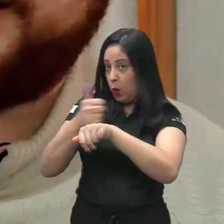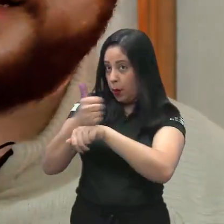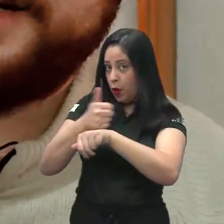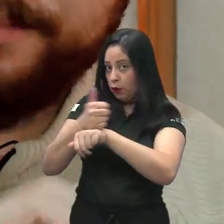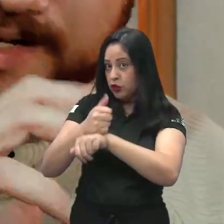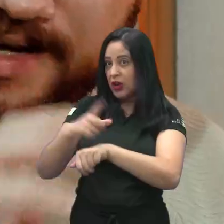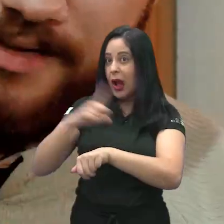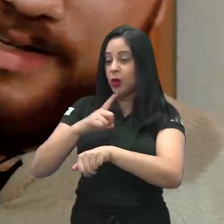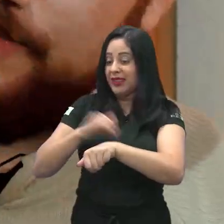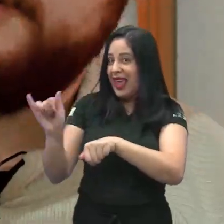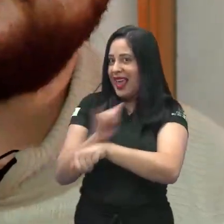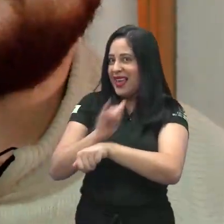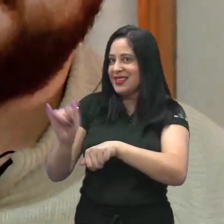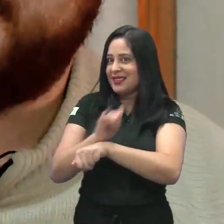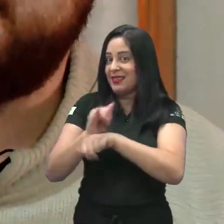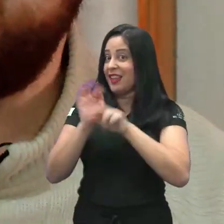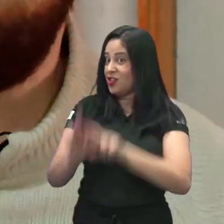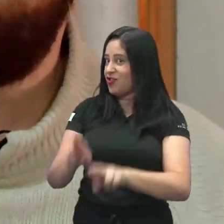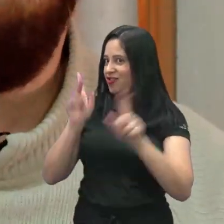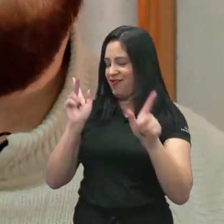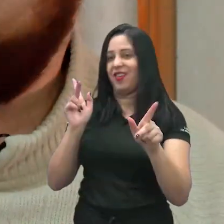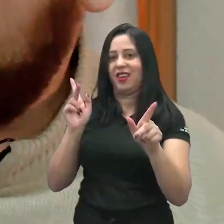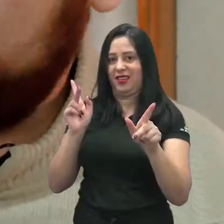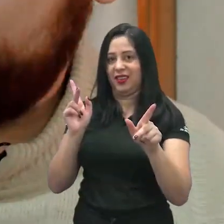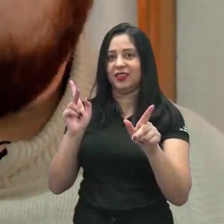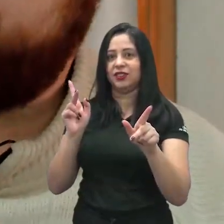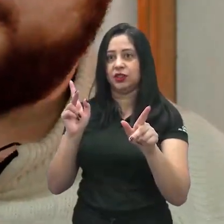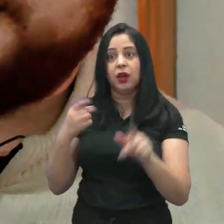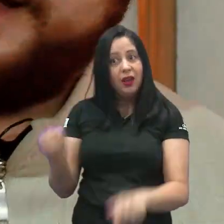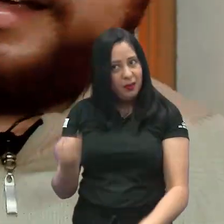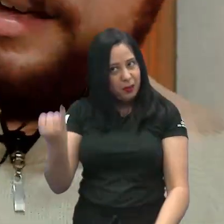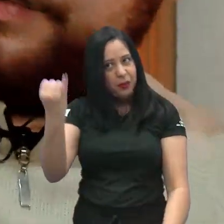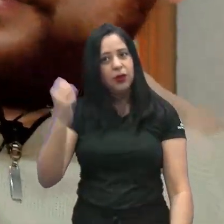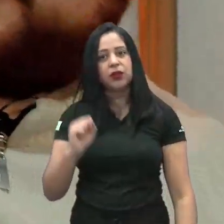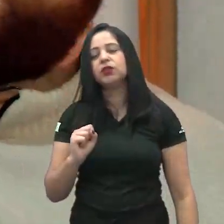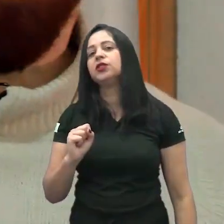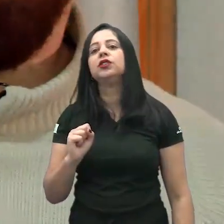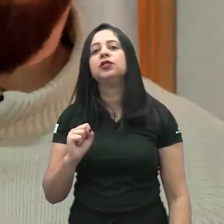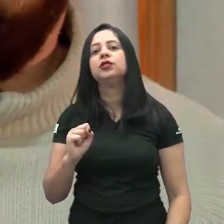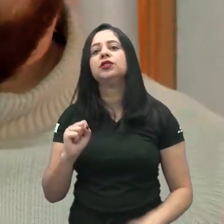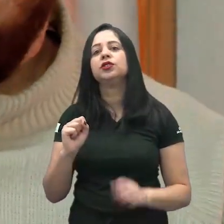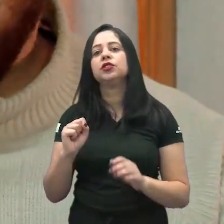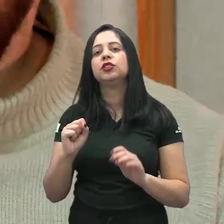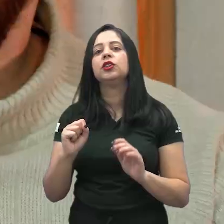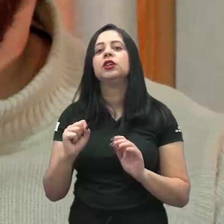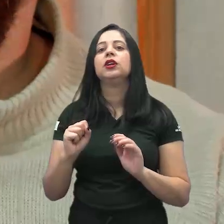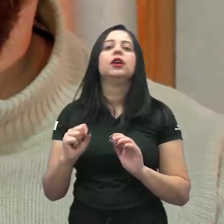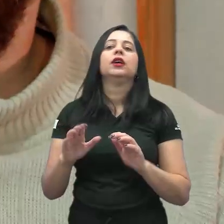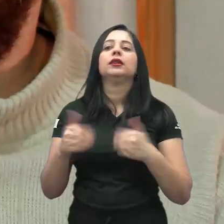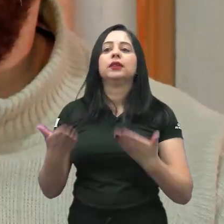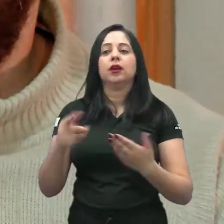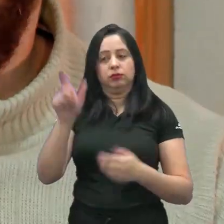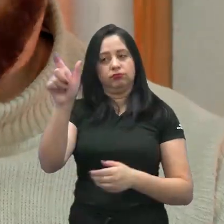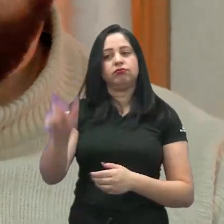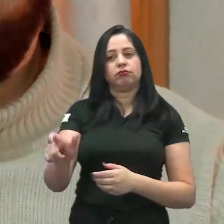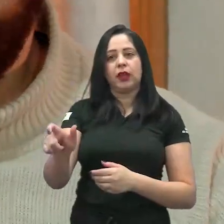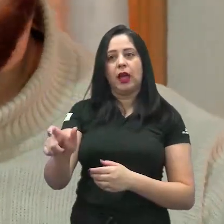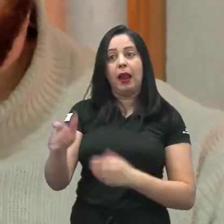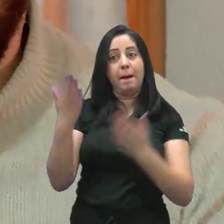aquela abordagem baseada nas suas necessidades, sabe? Que é o mais importante. E que foi o que me ajudou